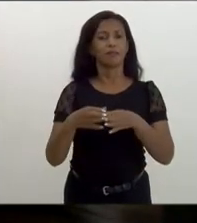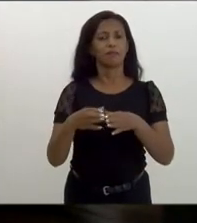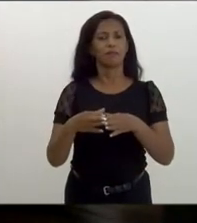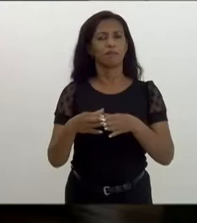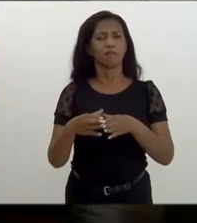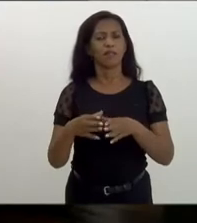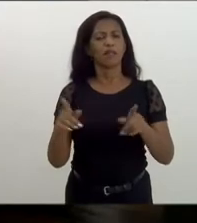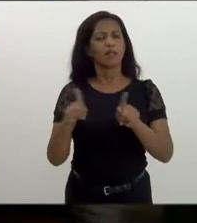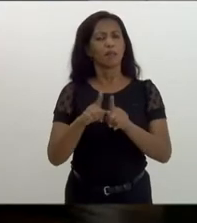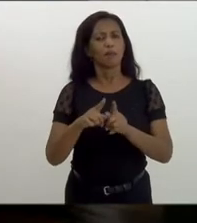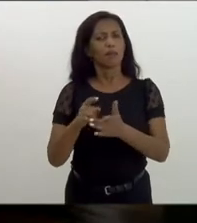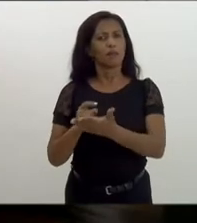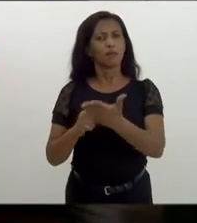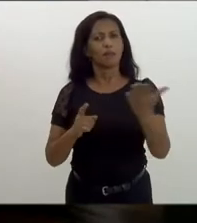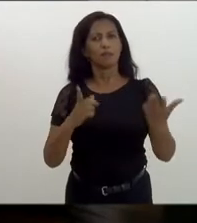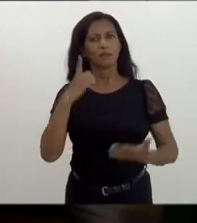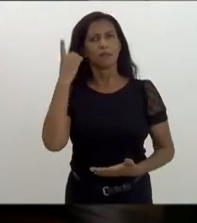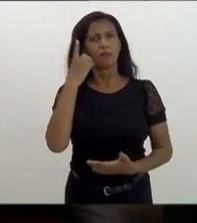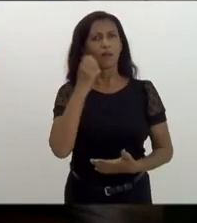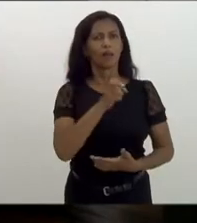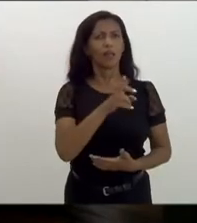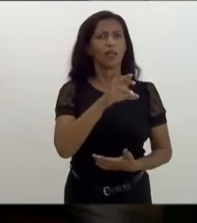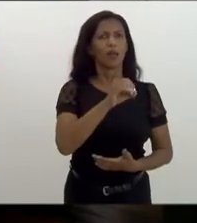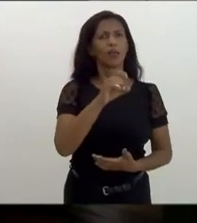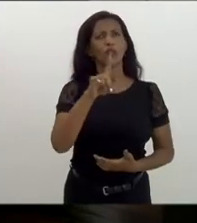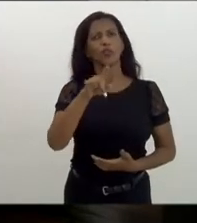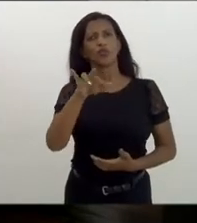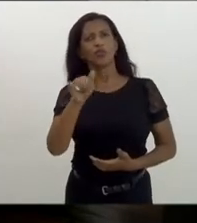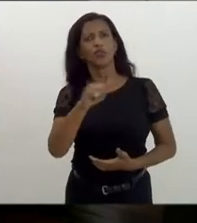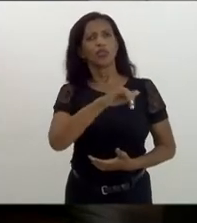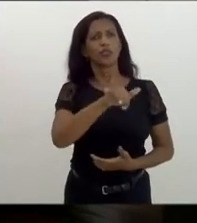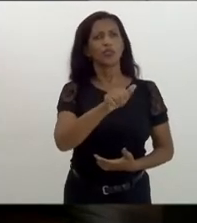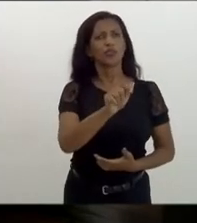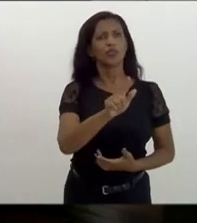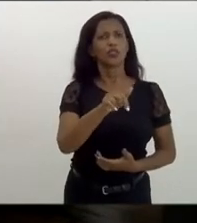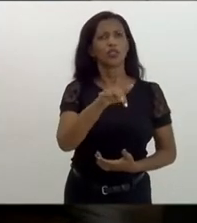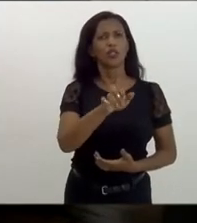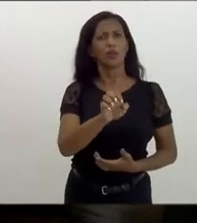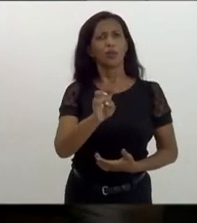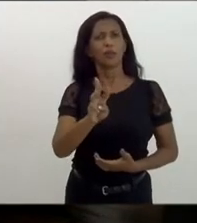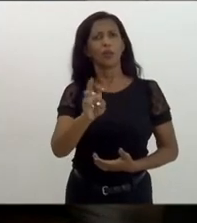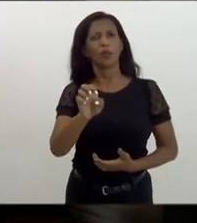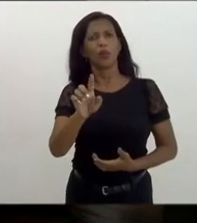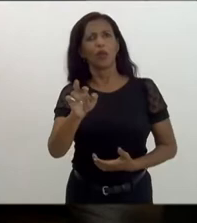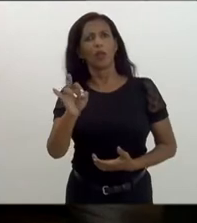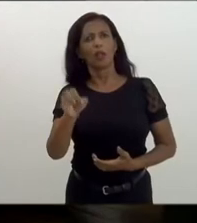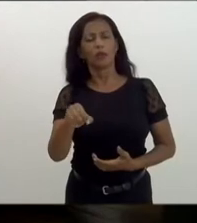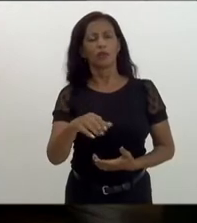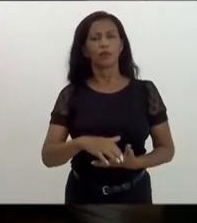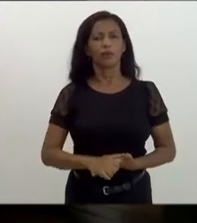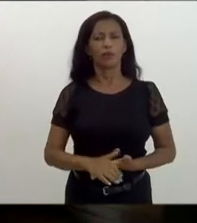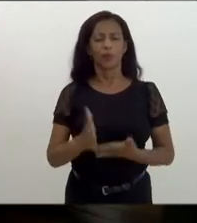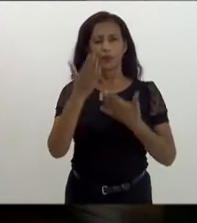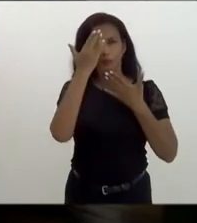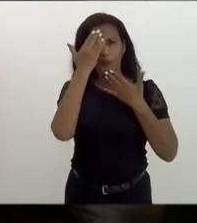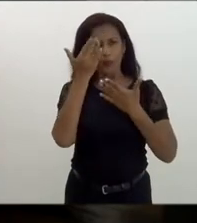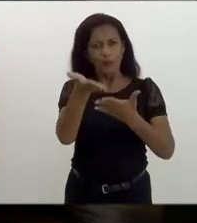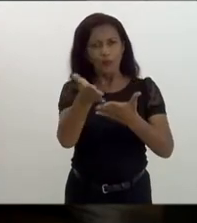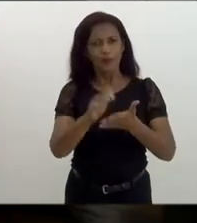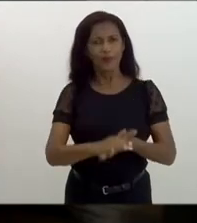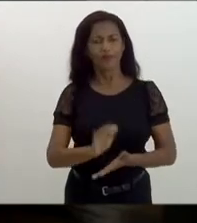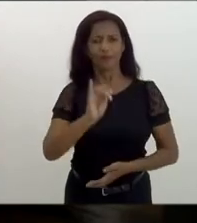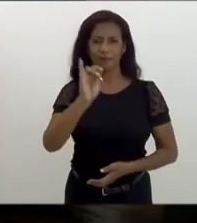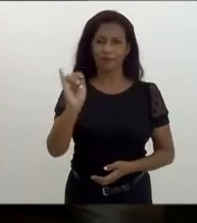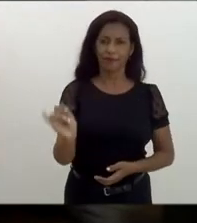excelentíssimos senhores deputados eu brigo com Dionísio jalmir Wellington José obrigado